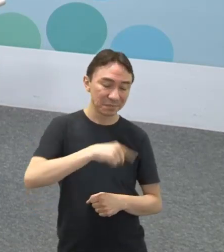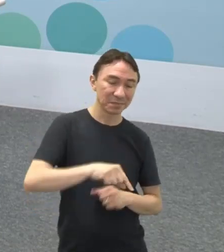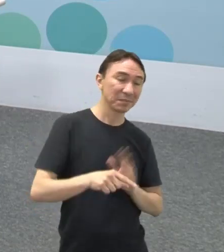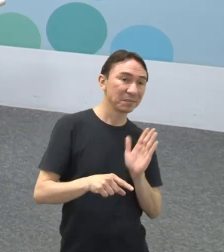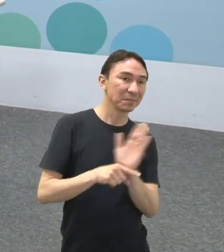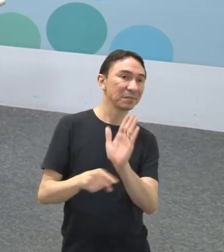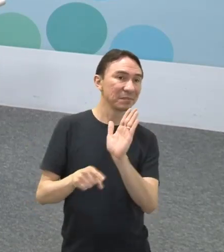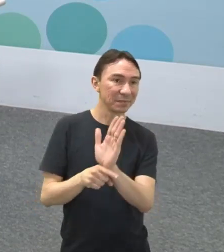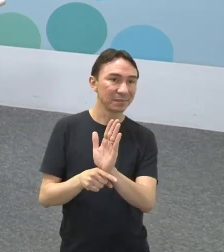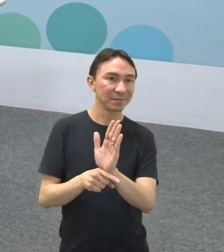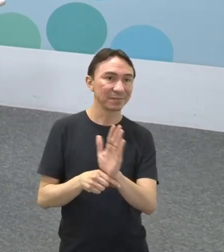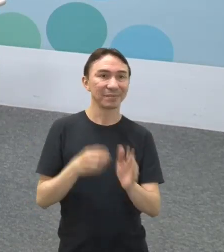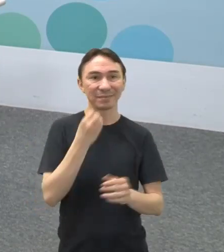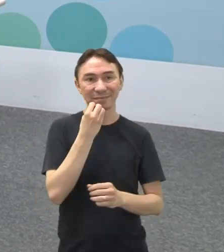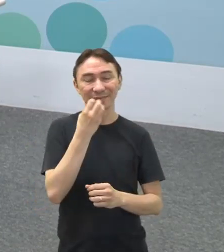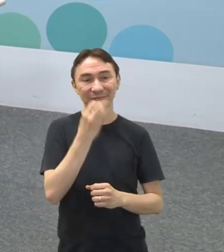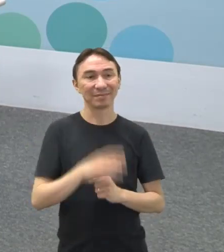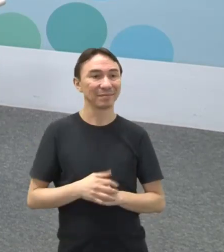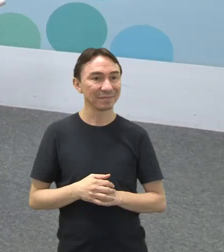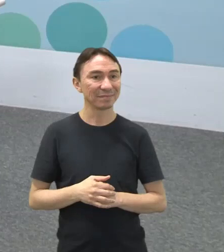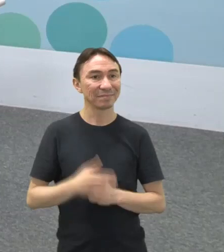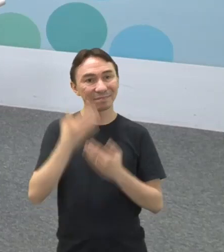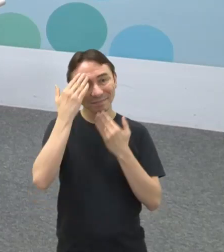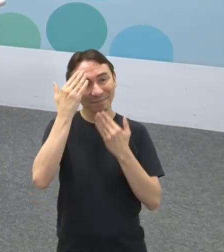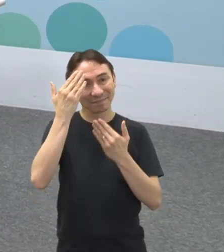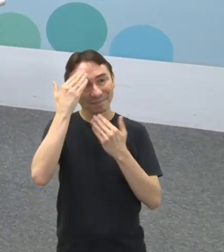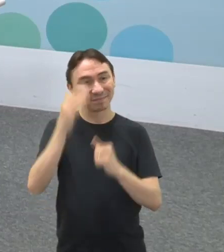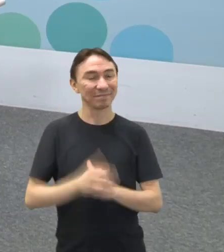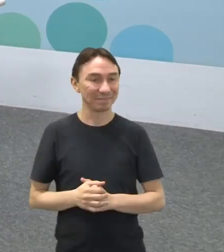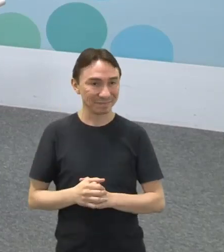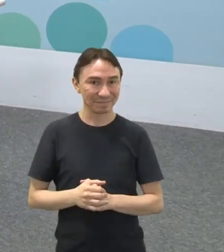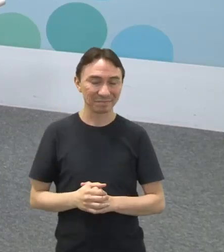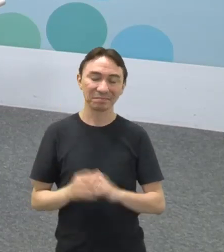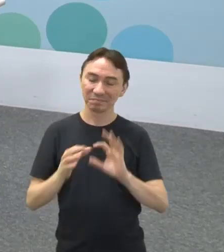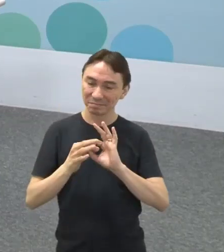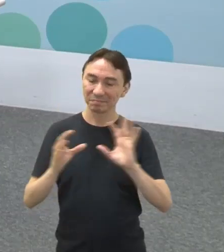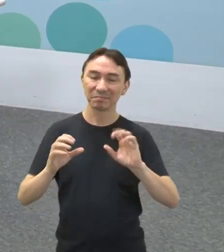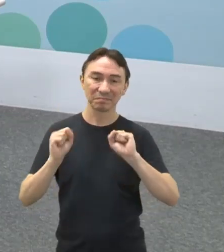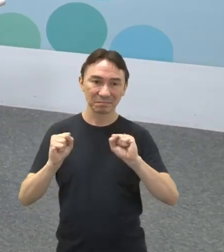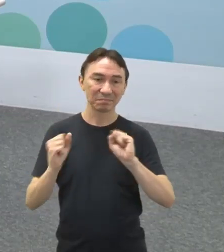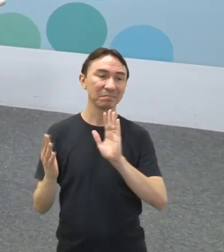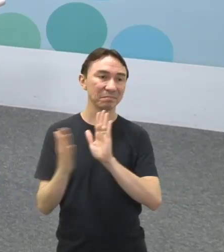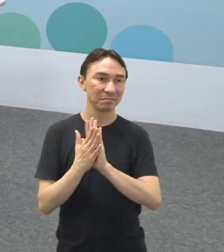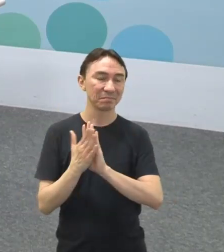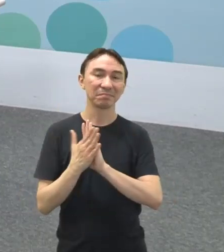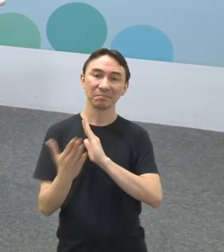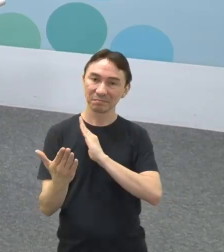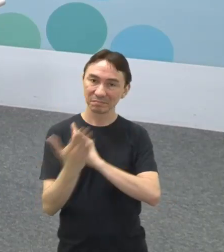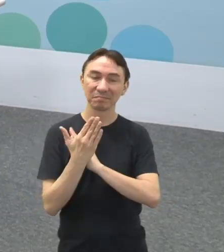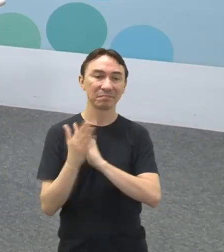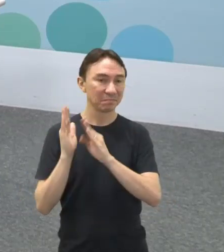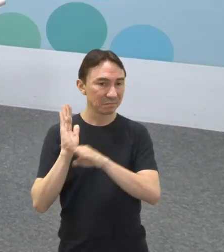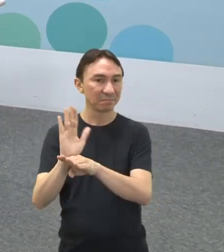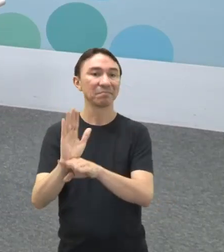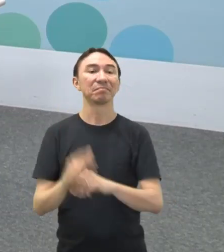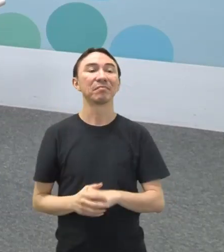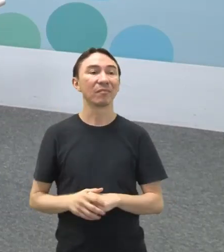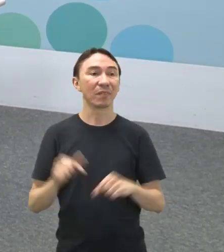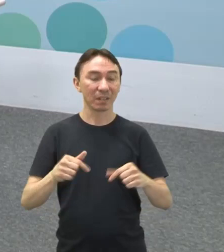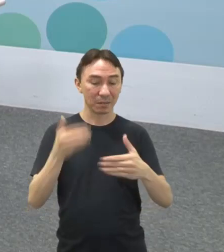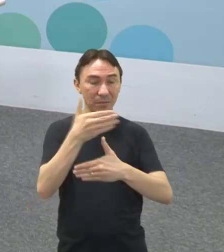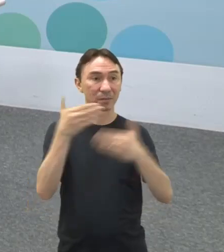com todos os profissionais Muito obrigado e estamos à disposição e para auxiliar Lembrando que esses slides vão ser